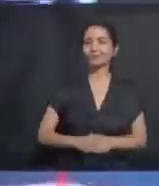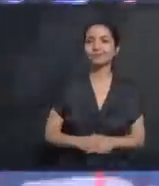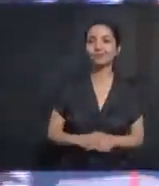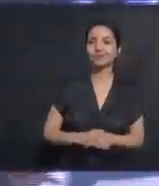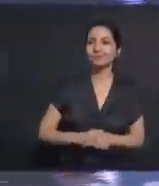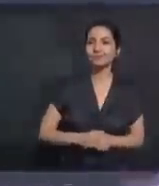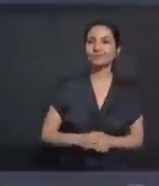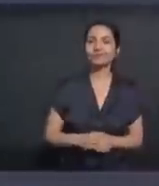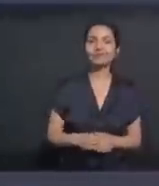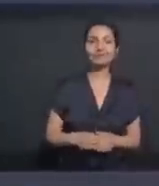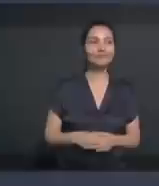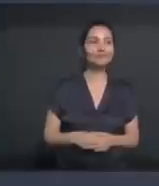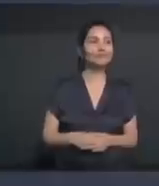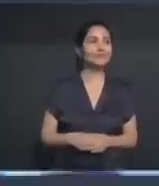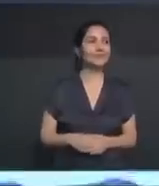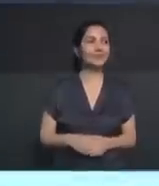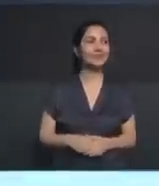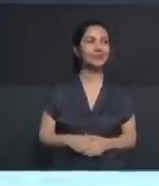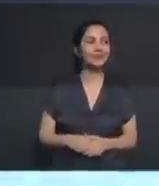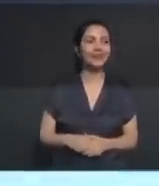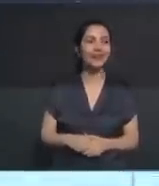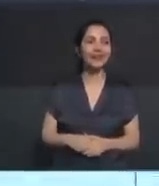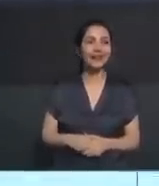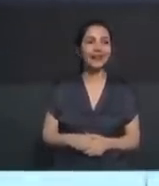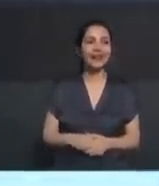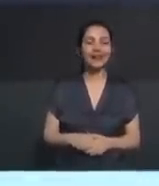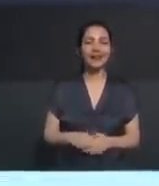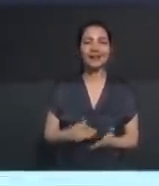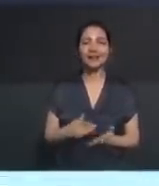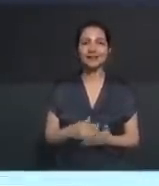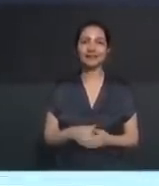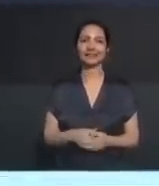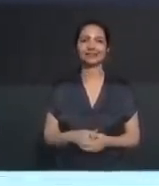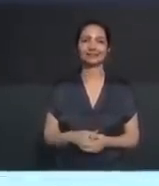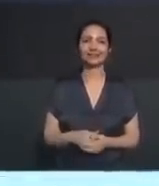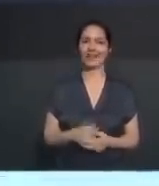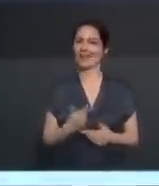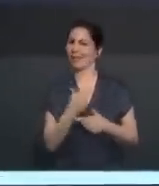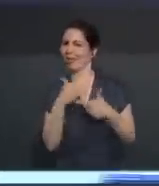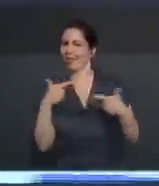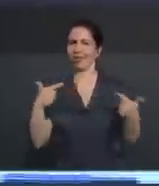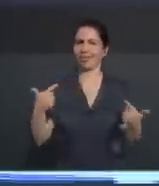que medo. A risada está vindo aos poucos, né?